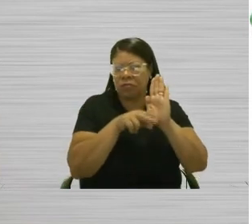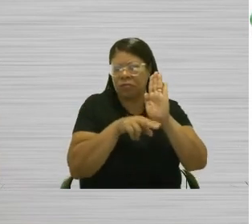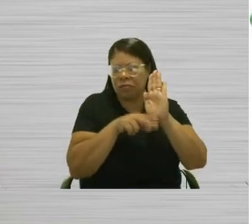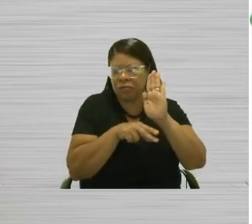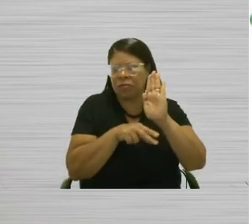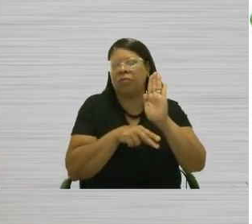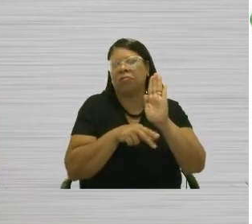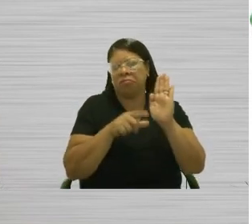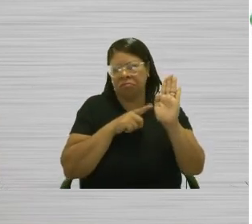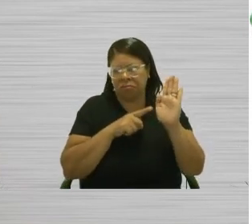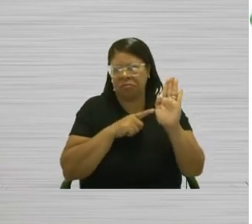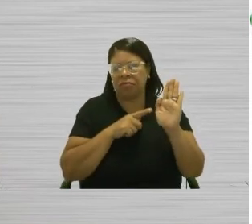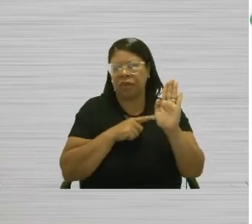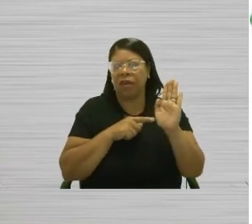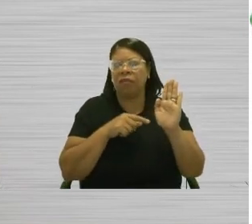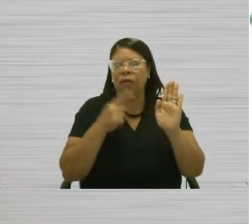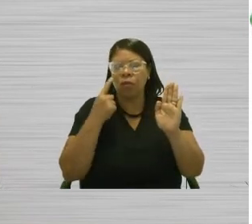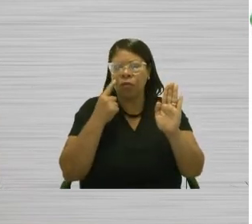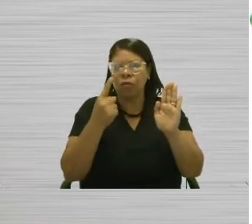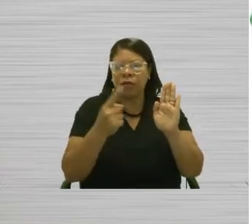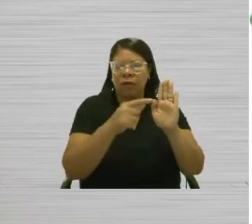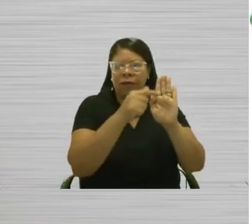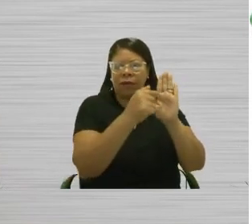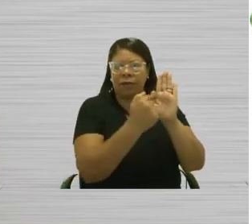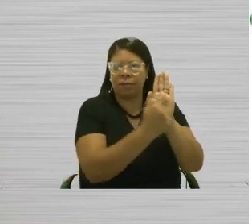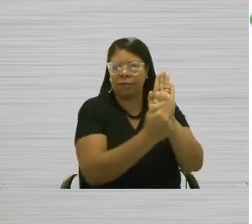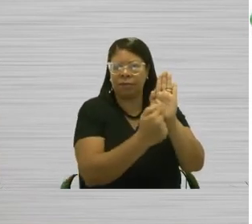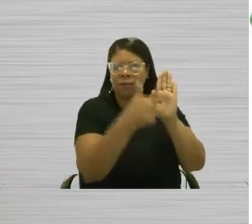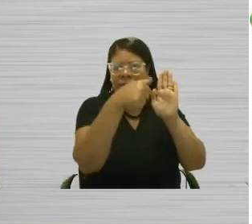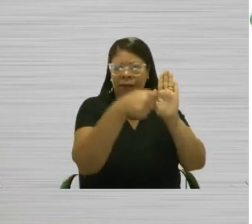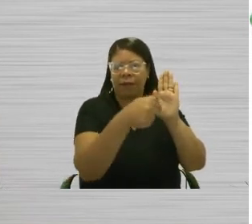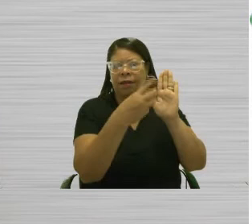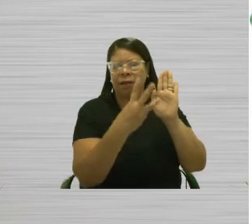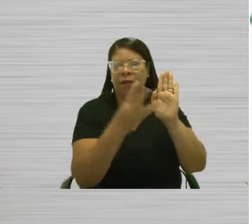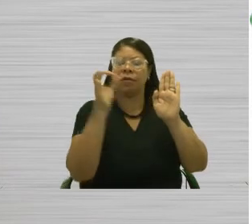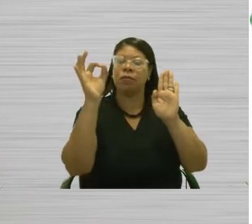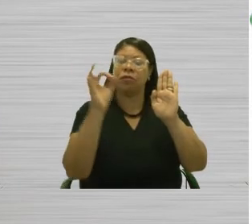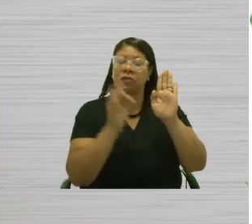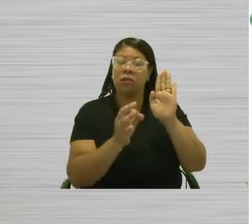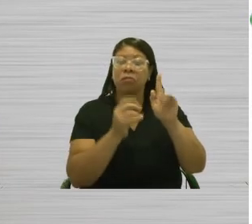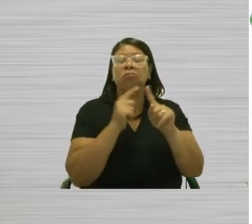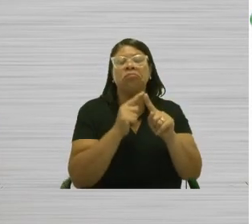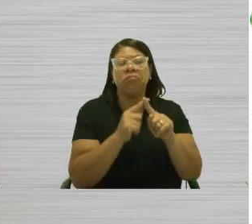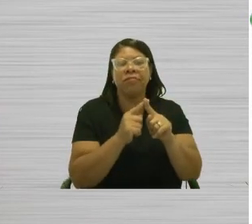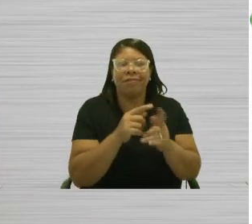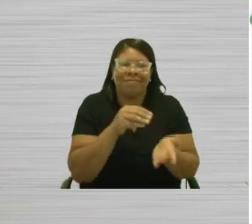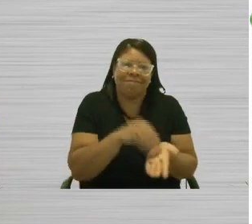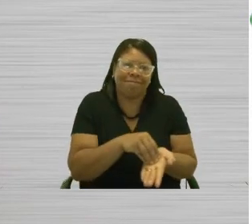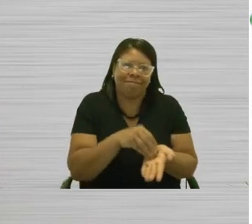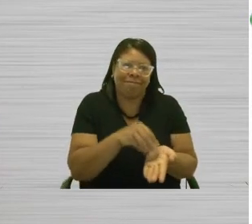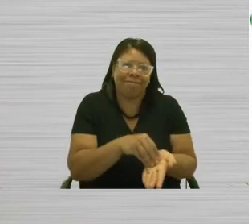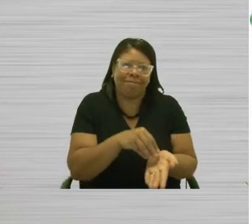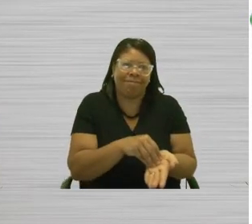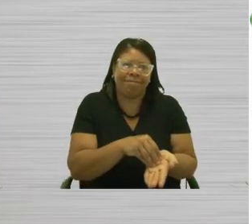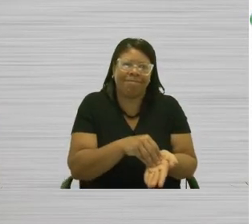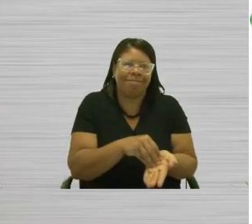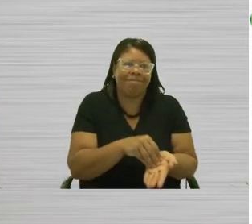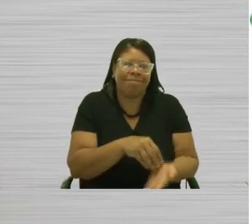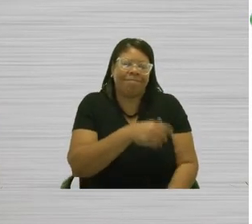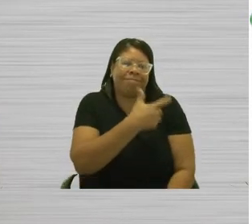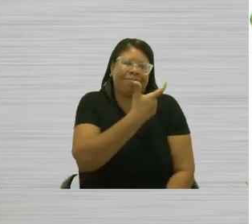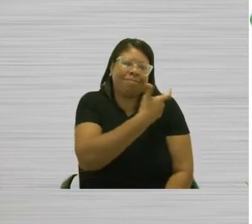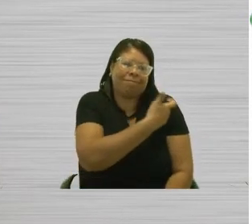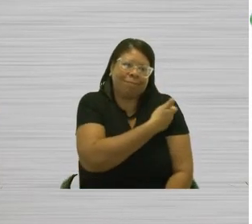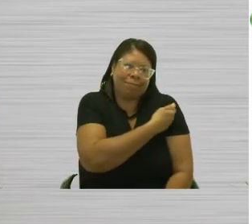que está 73%, é porque nós não recebemos vacina do Estado, do Ministério, e por isso tem um